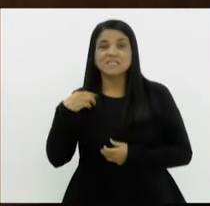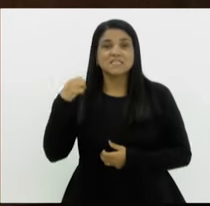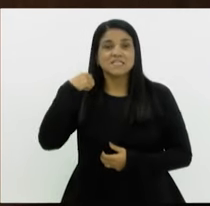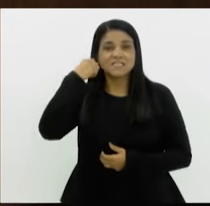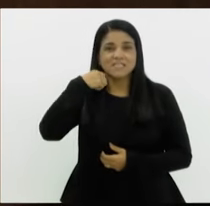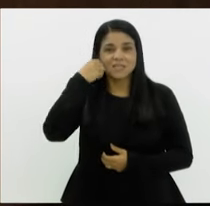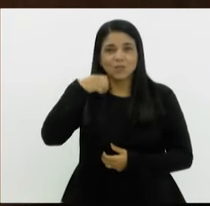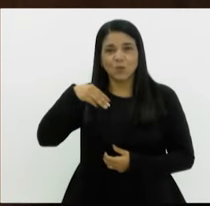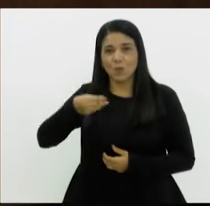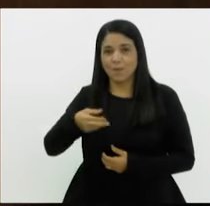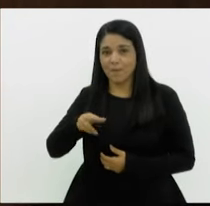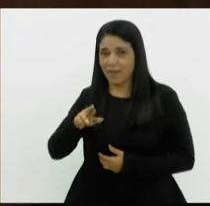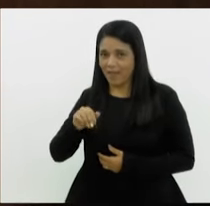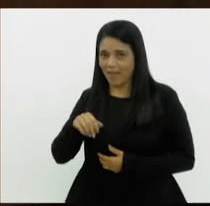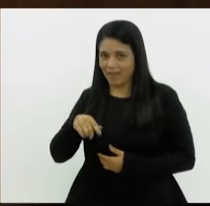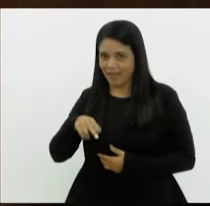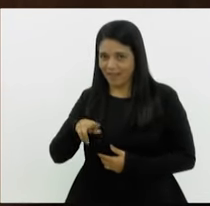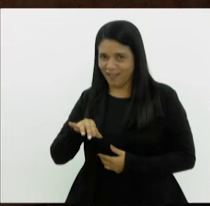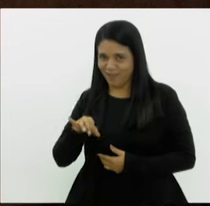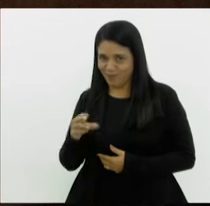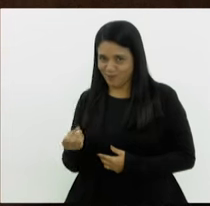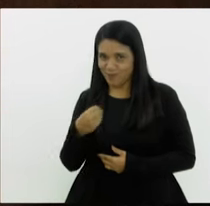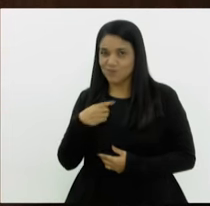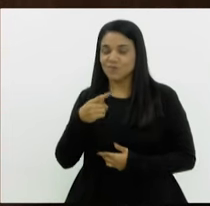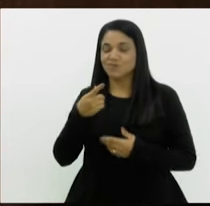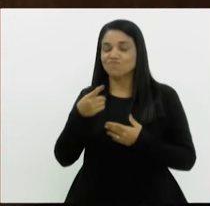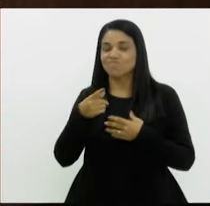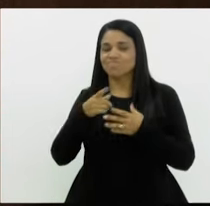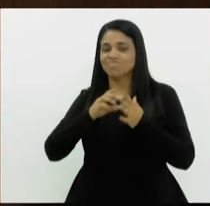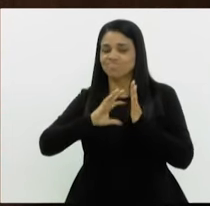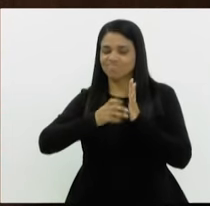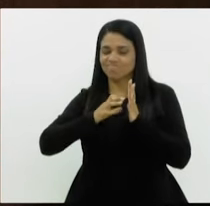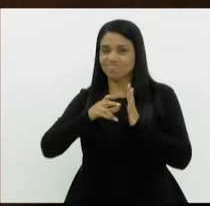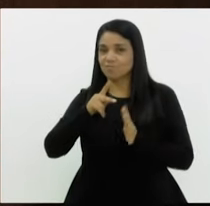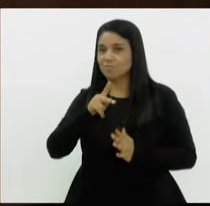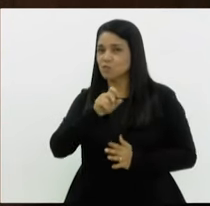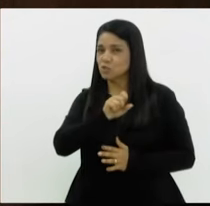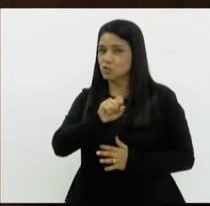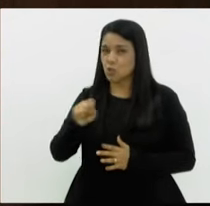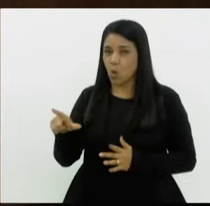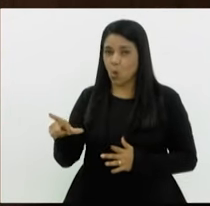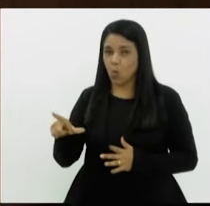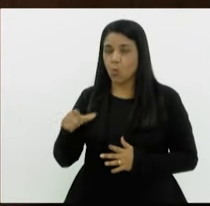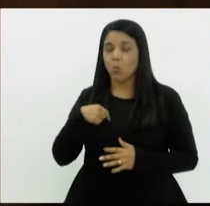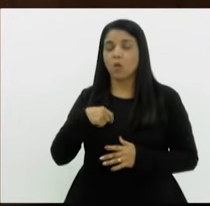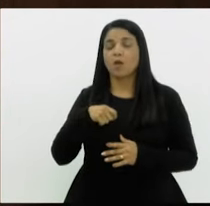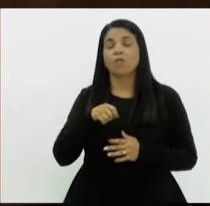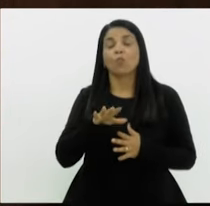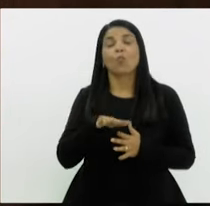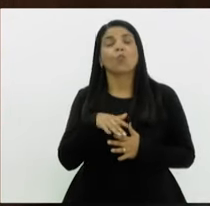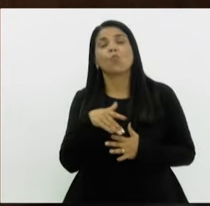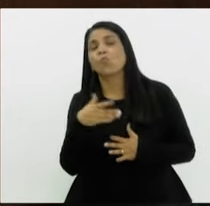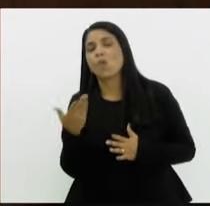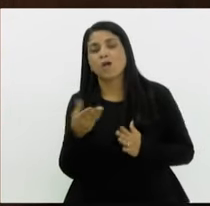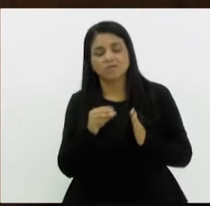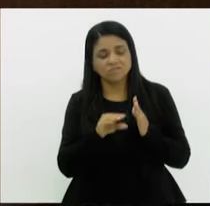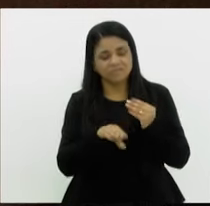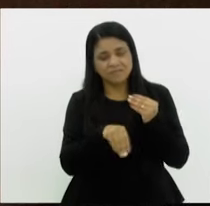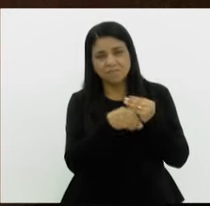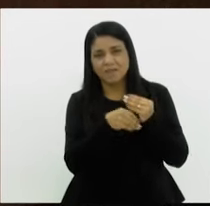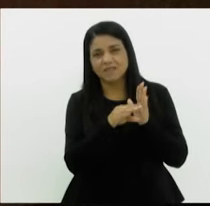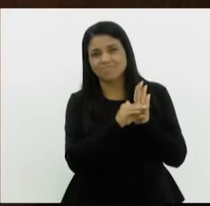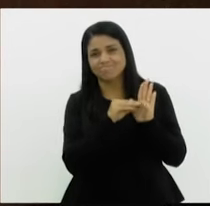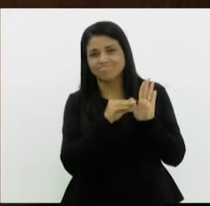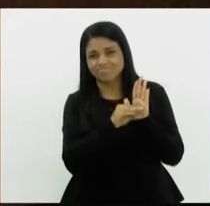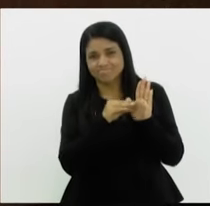são da bancada do PSOL. Aí eu queria saber quais são as emendas, para ver